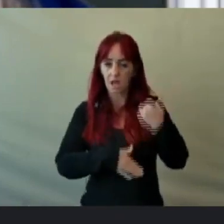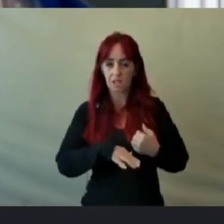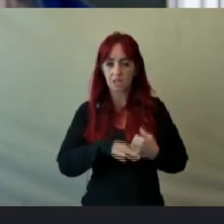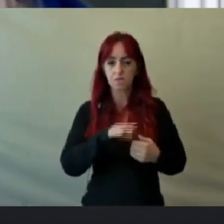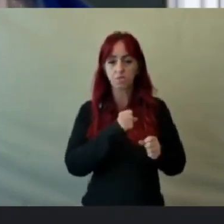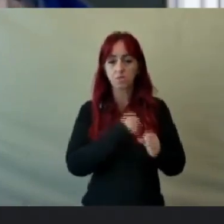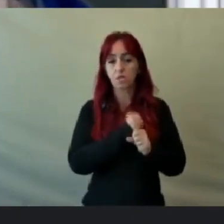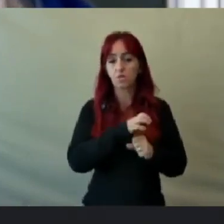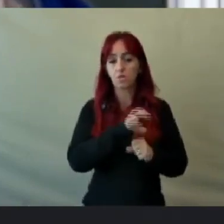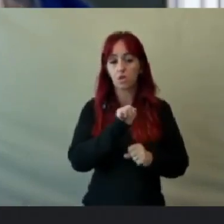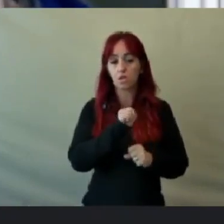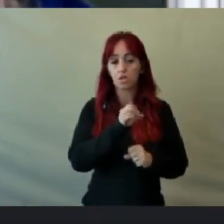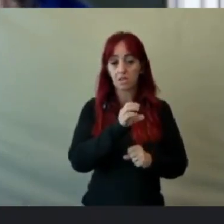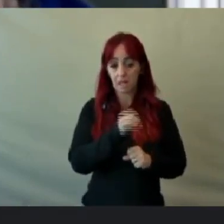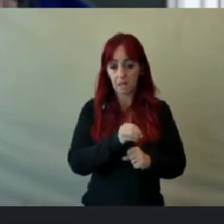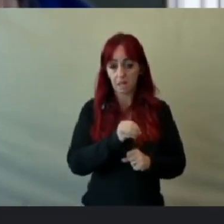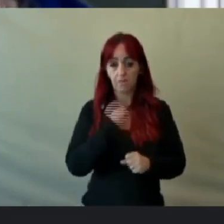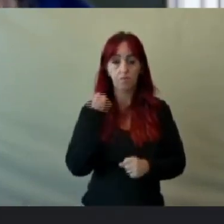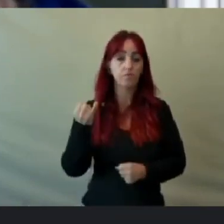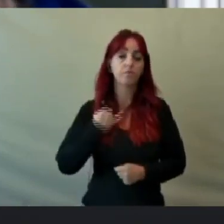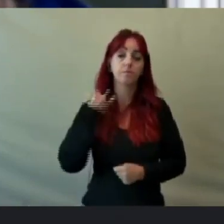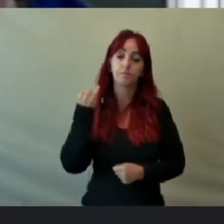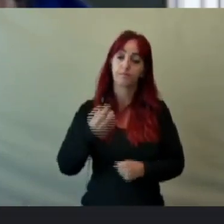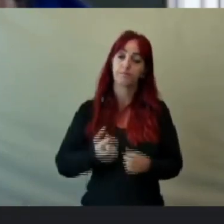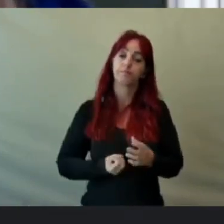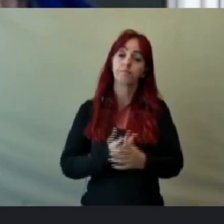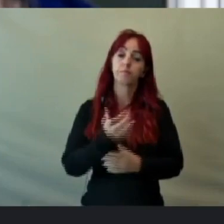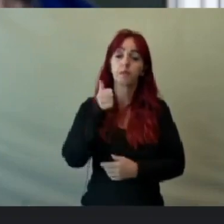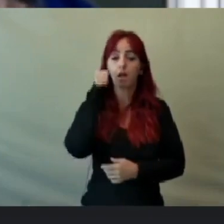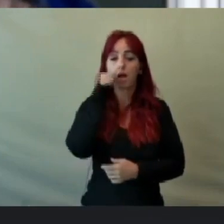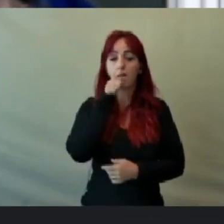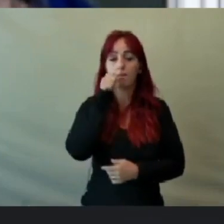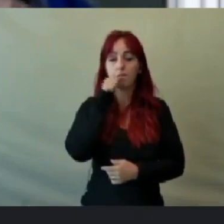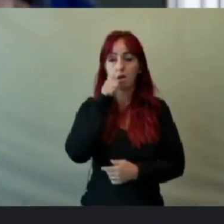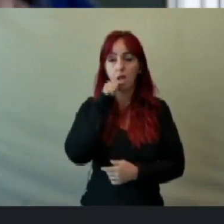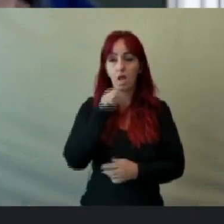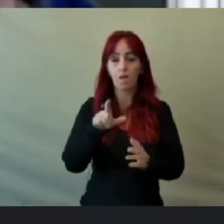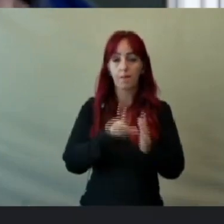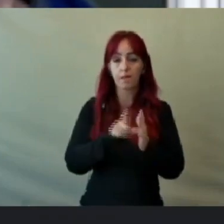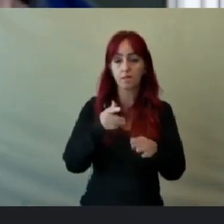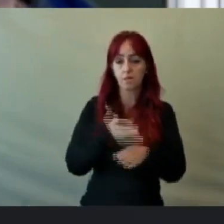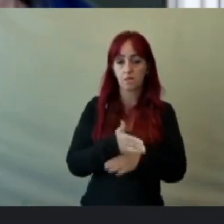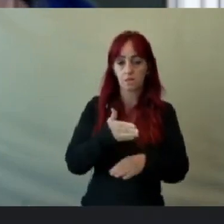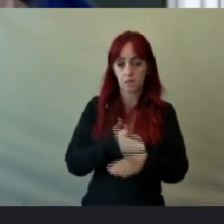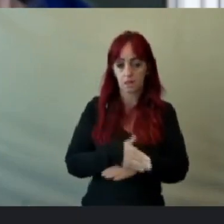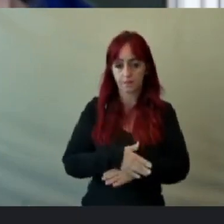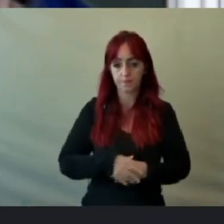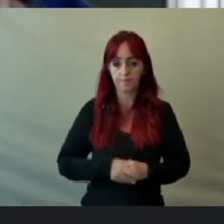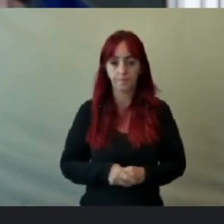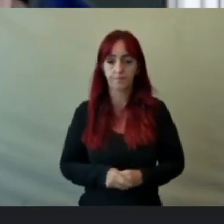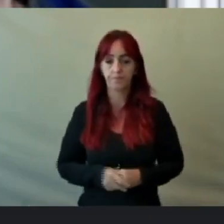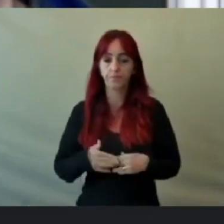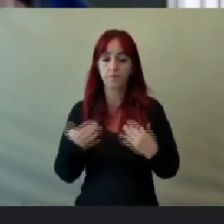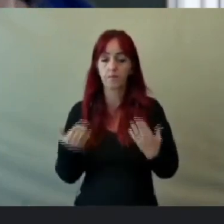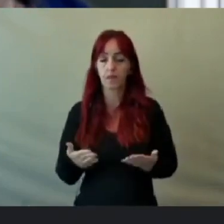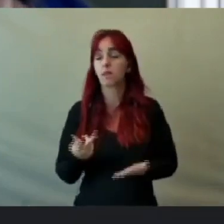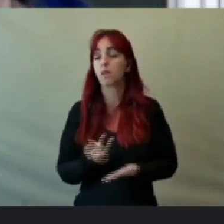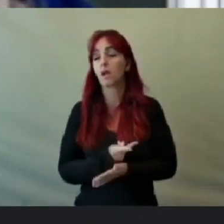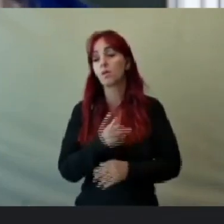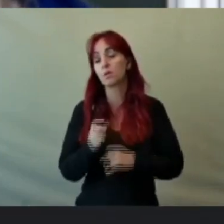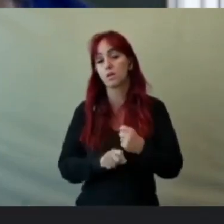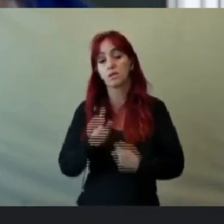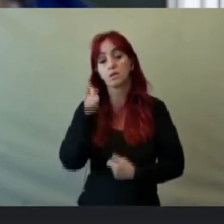implementação da mulher no mercado de trabalho acontece que essa mulher envelheceu os filhos